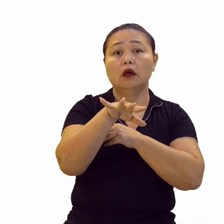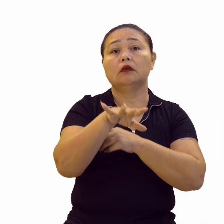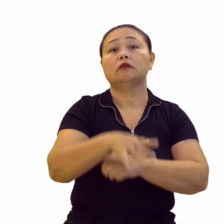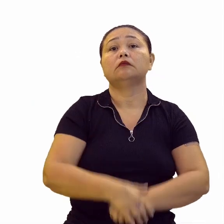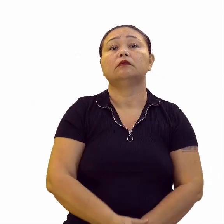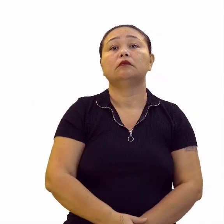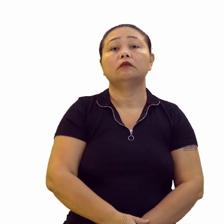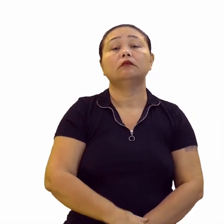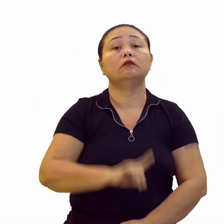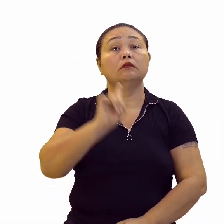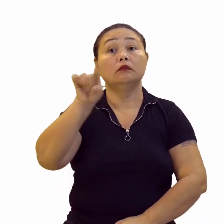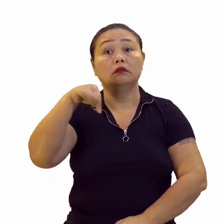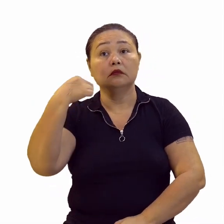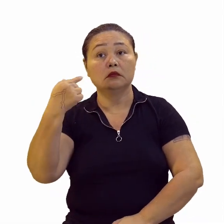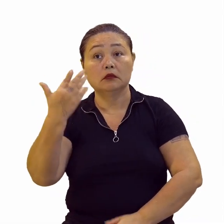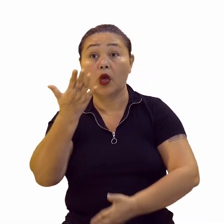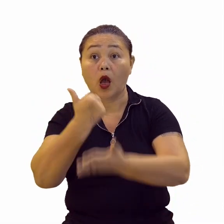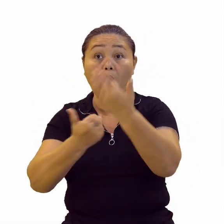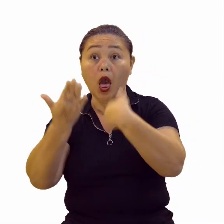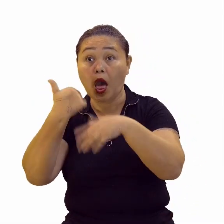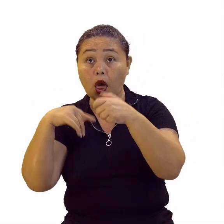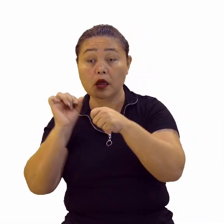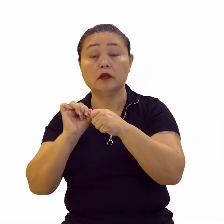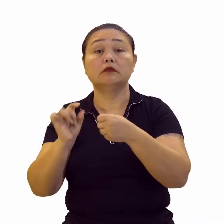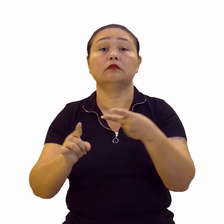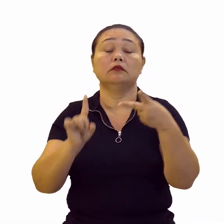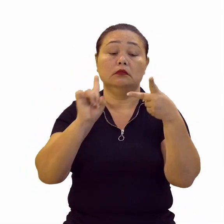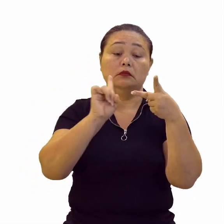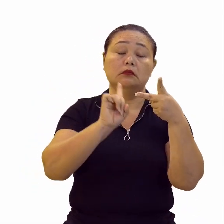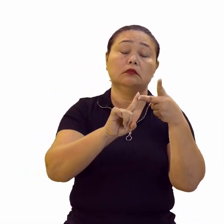na segunda imagem é um caso de compulsão alimentar?